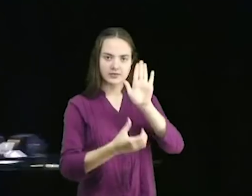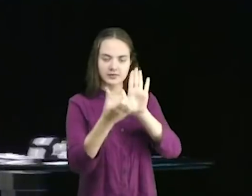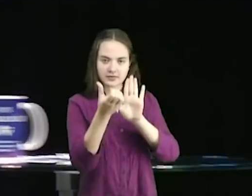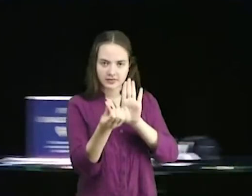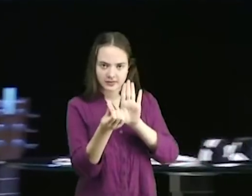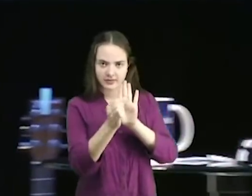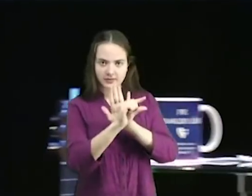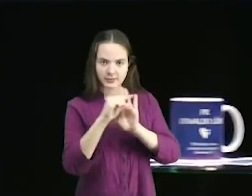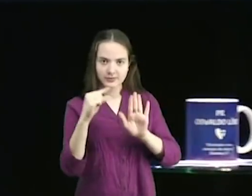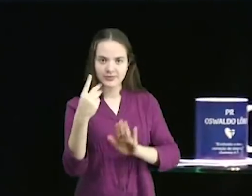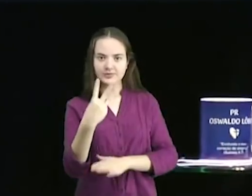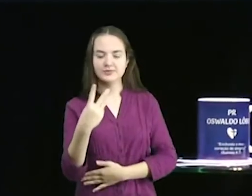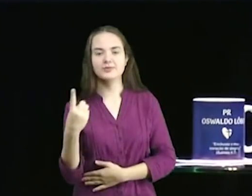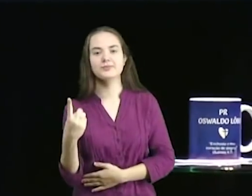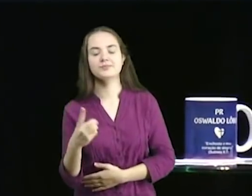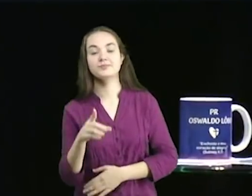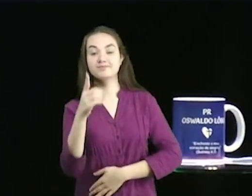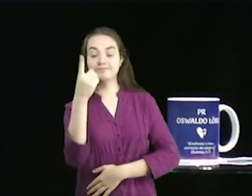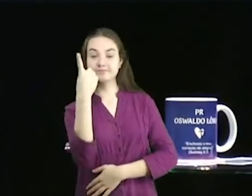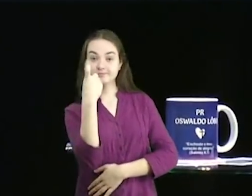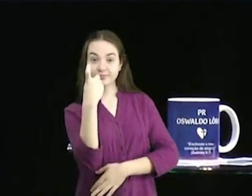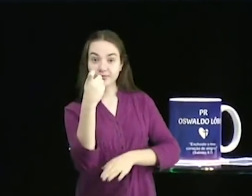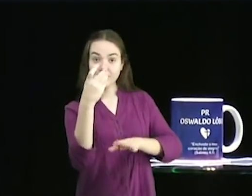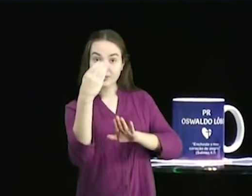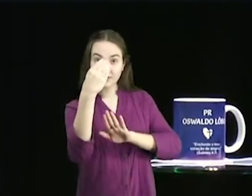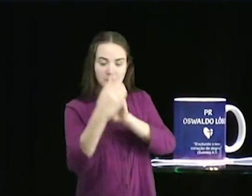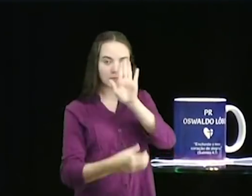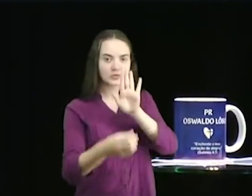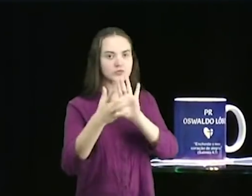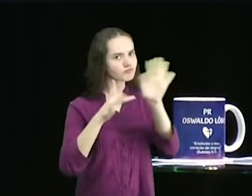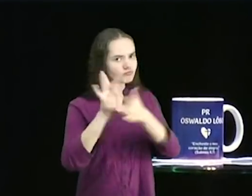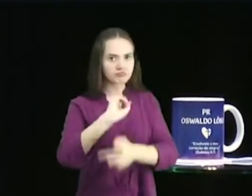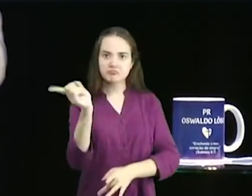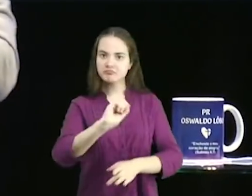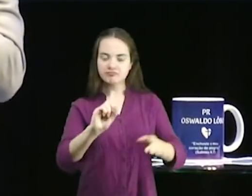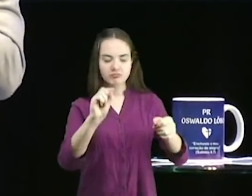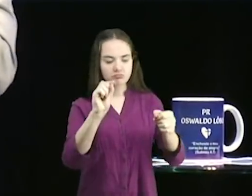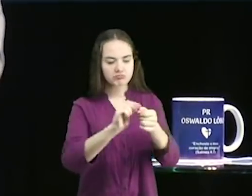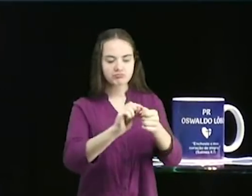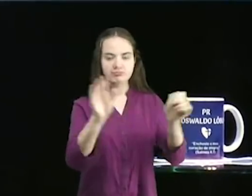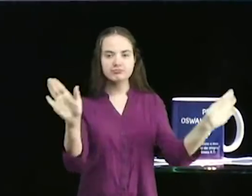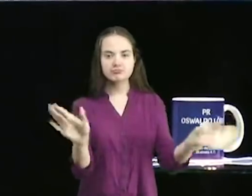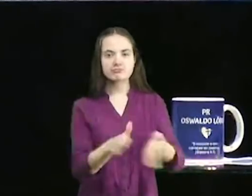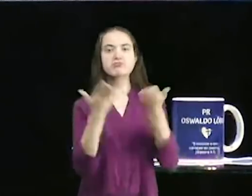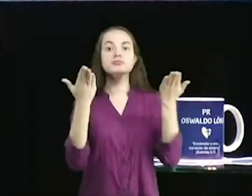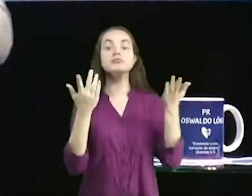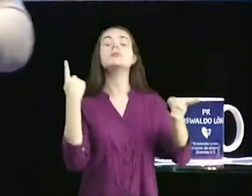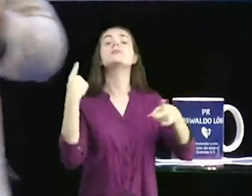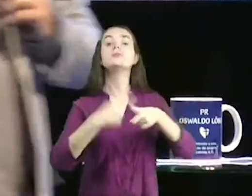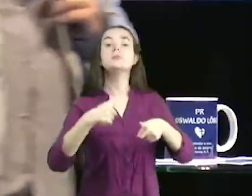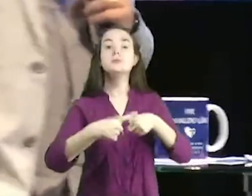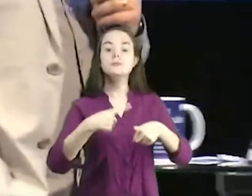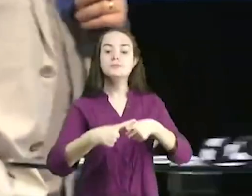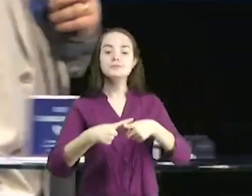único capítulo, muito interessante, que Jesus não faz milagres. Não faz. Por quê?